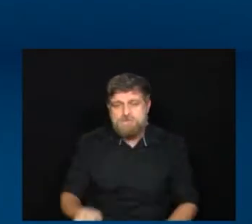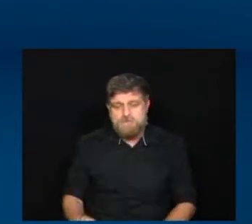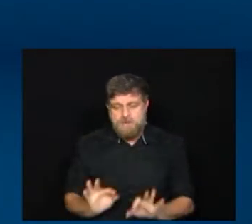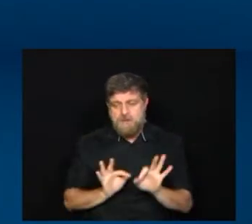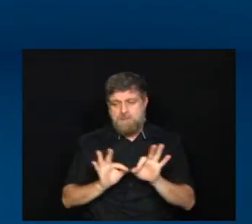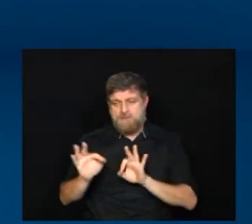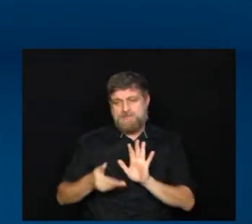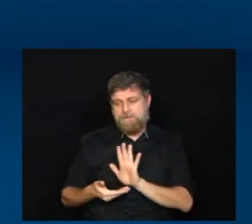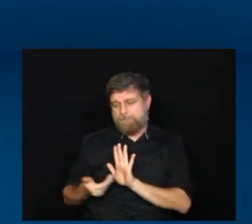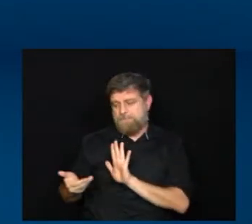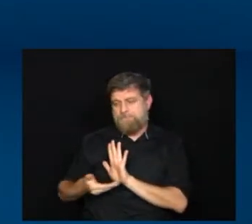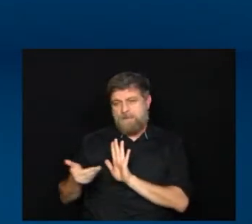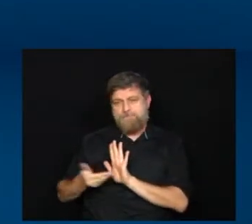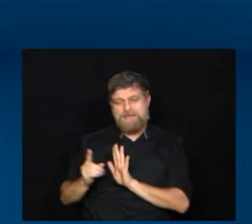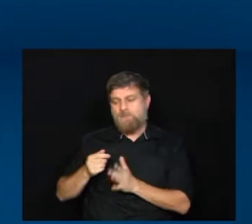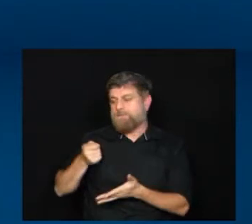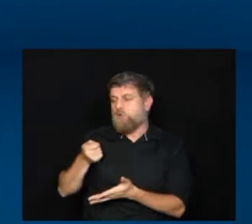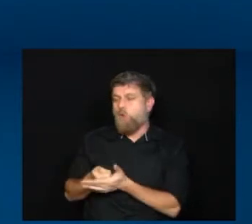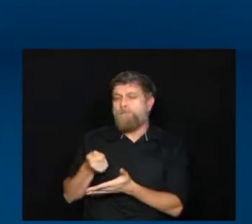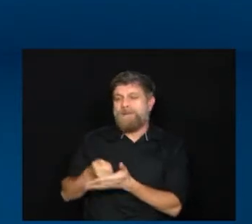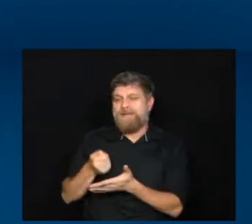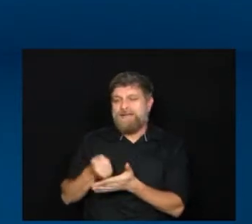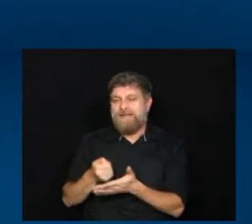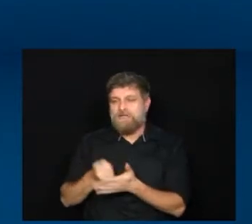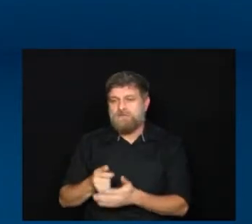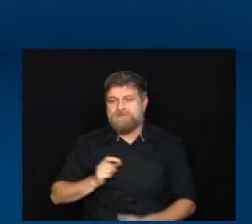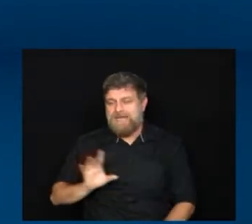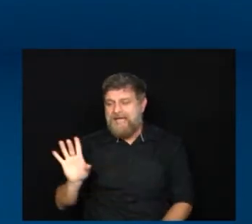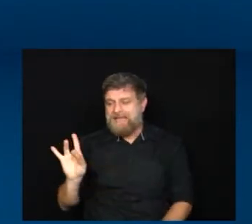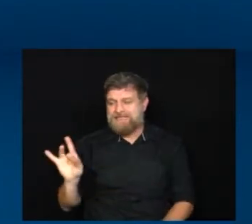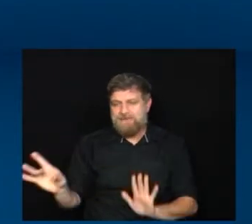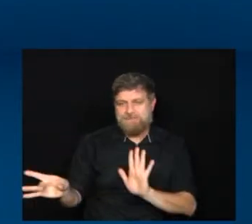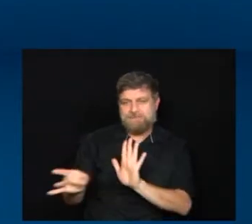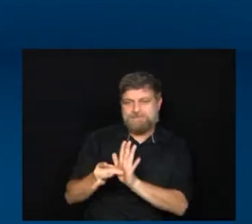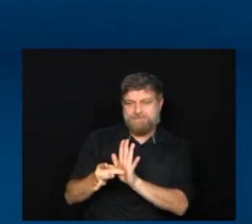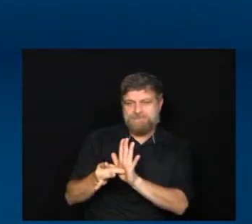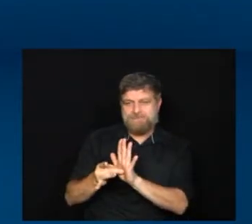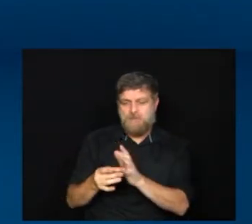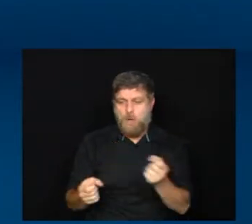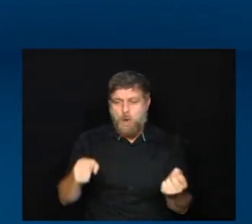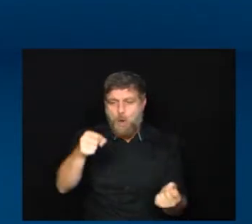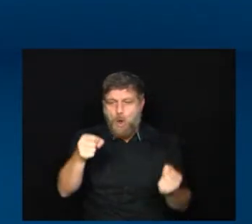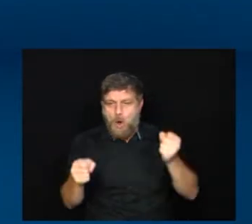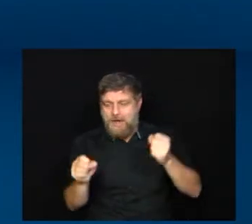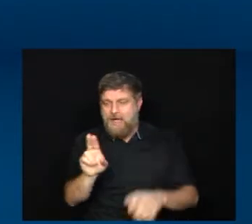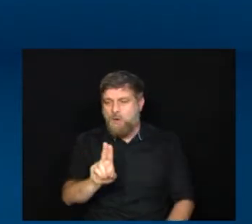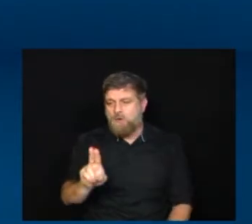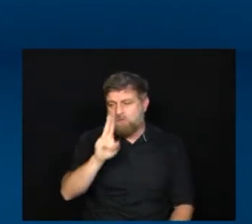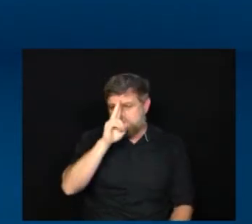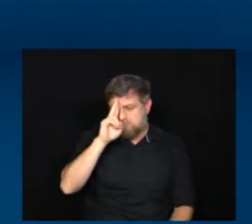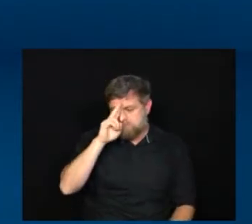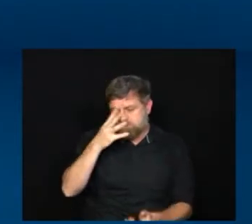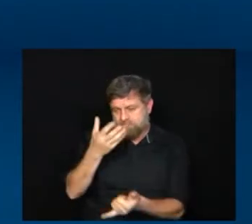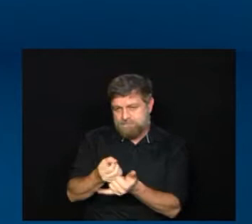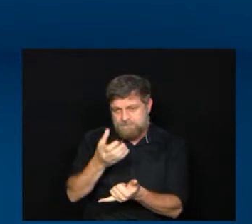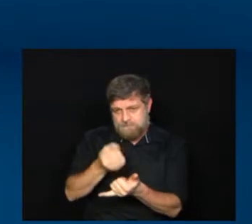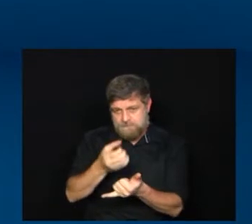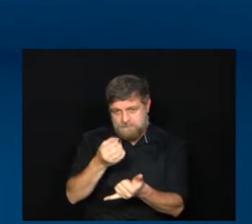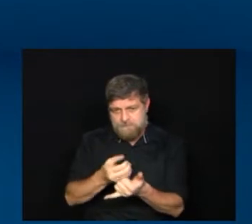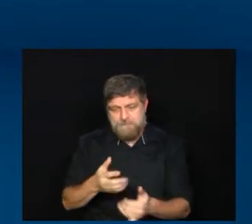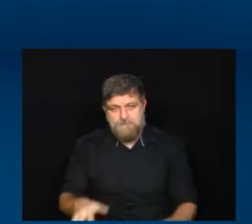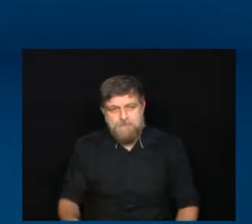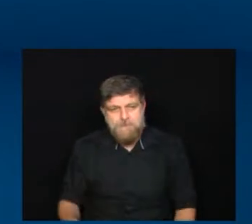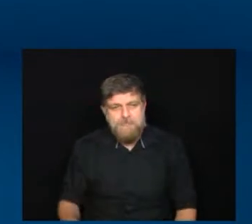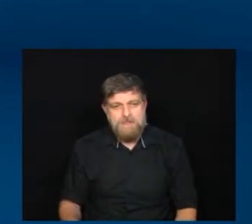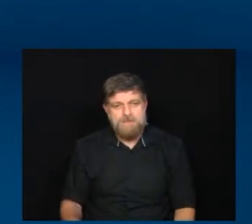projeto retira a obrigatoriedade do uso do adesivo nos carros utilizados por aplicativos de transporte individual